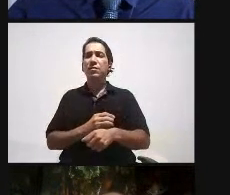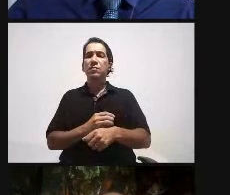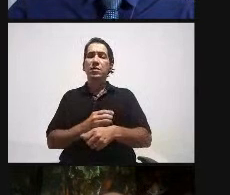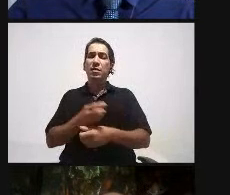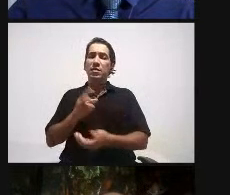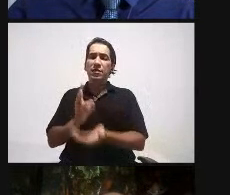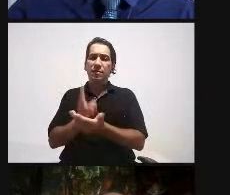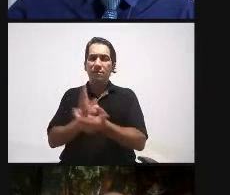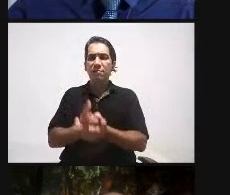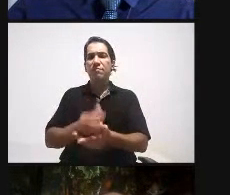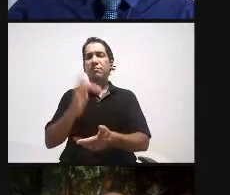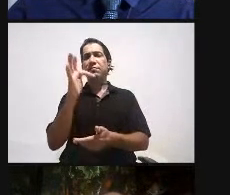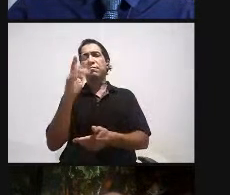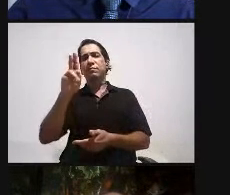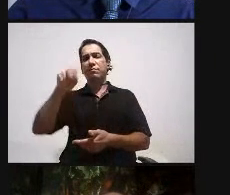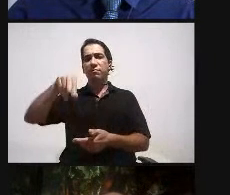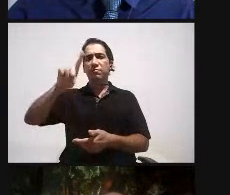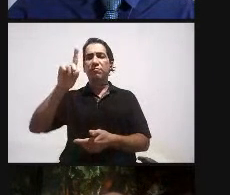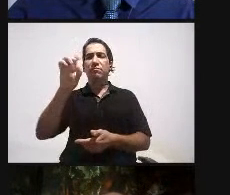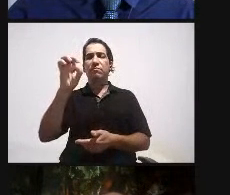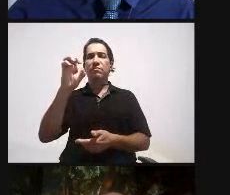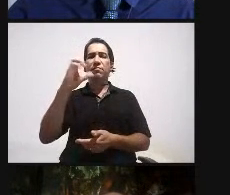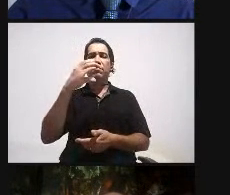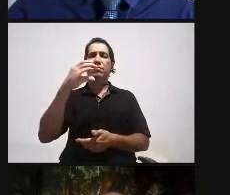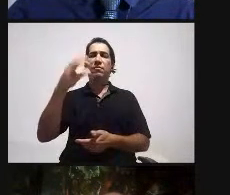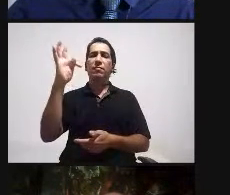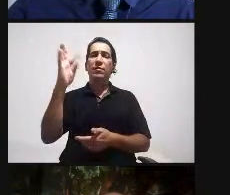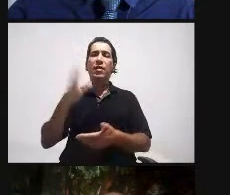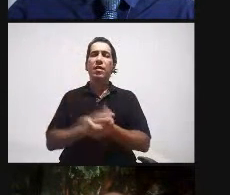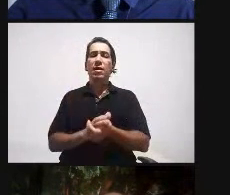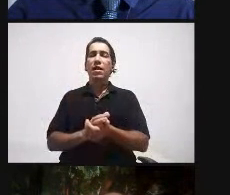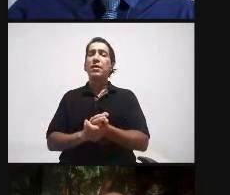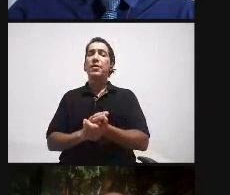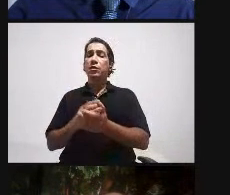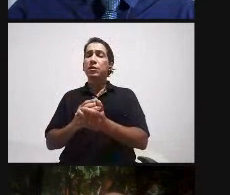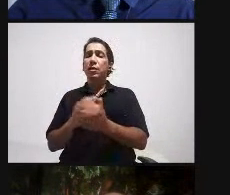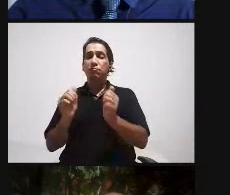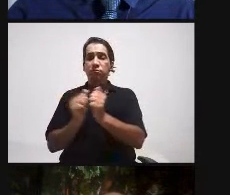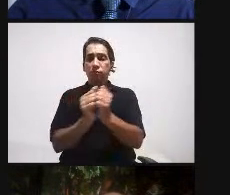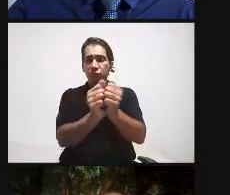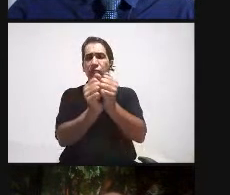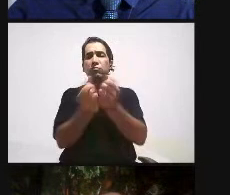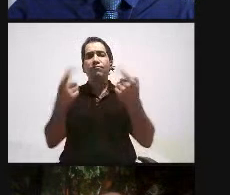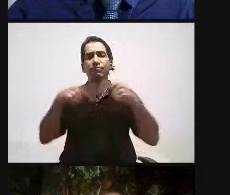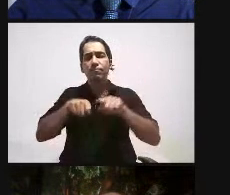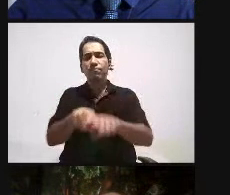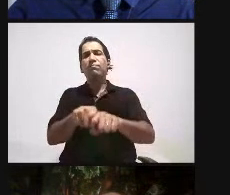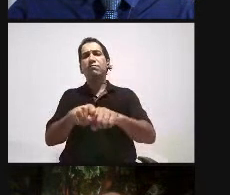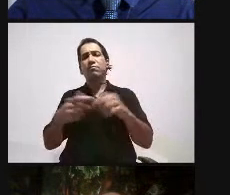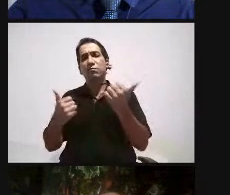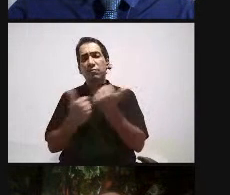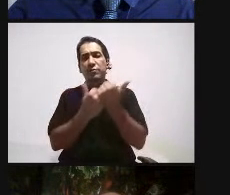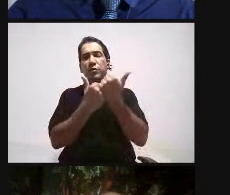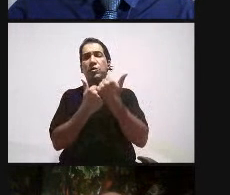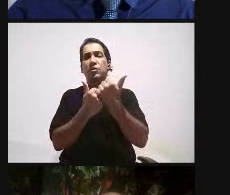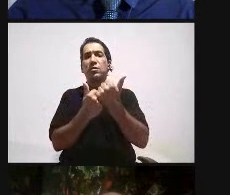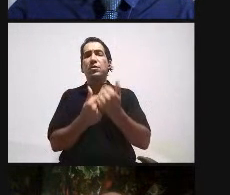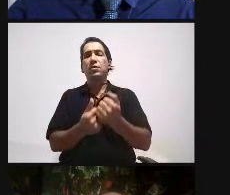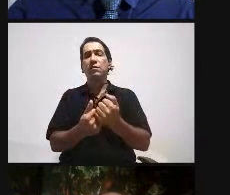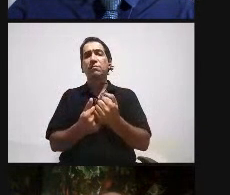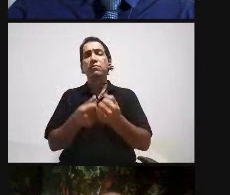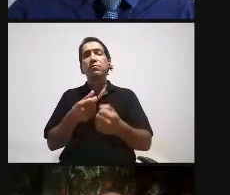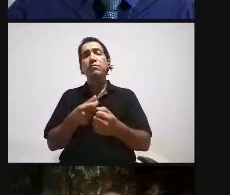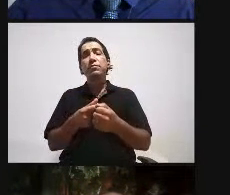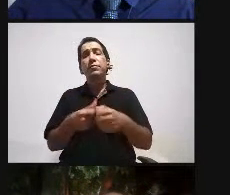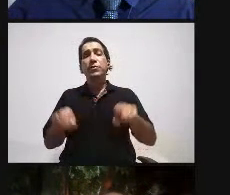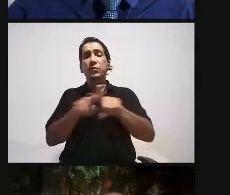ultrapassar da melhor forma possível esse momento mais difícil. E aí eu conclamo aos estudantes de administração